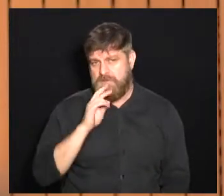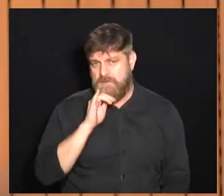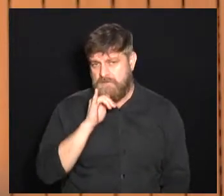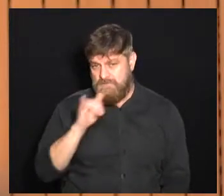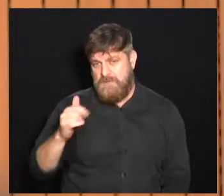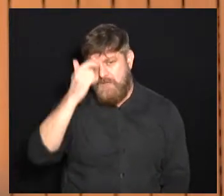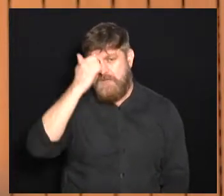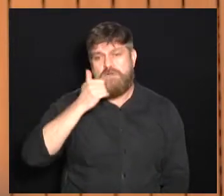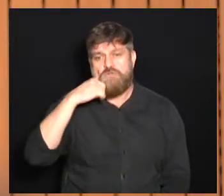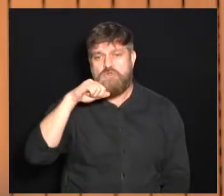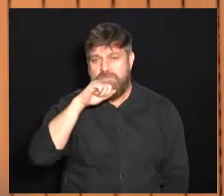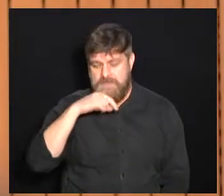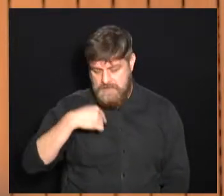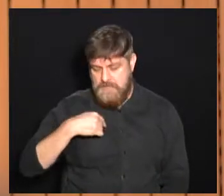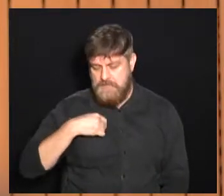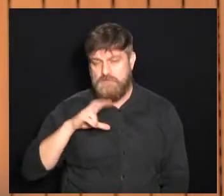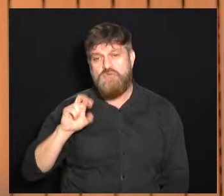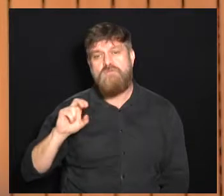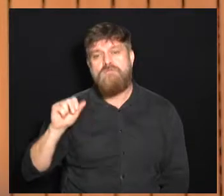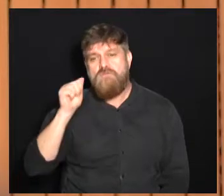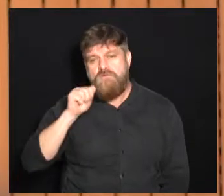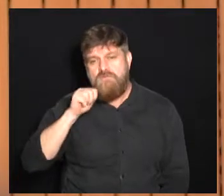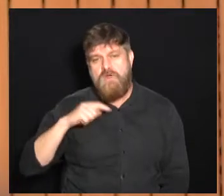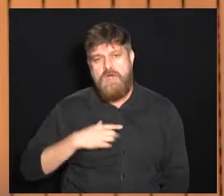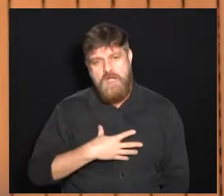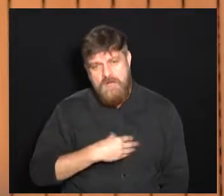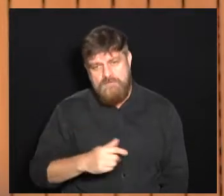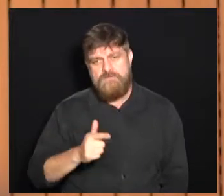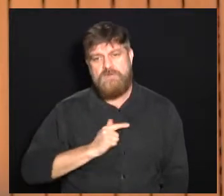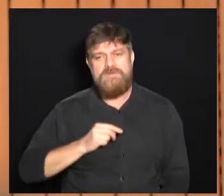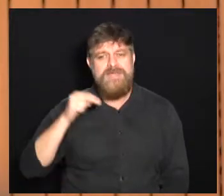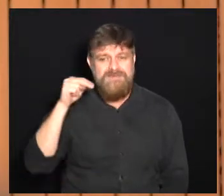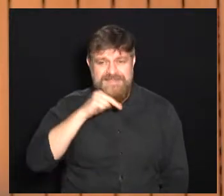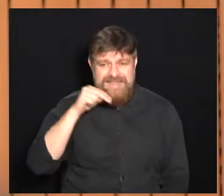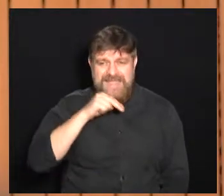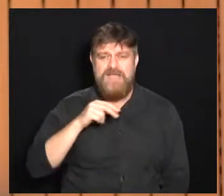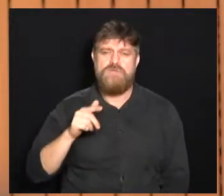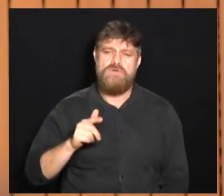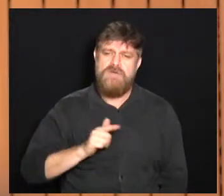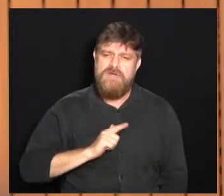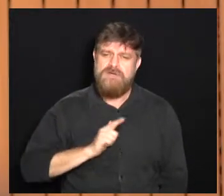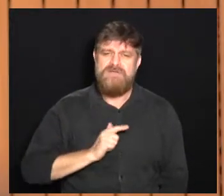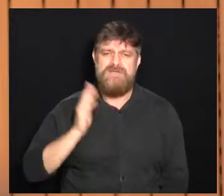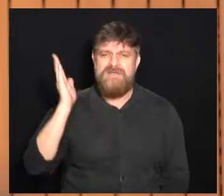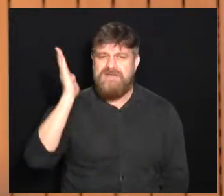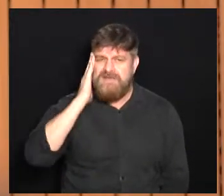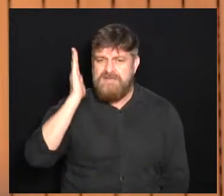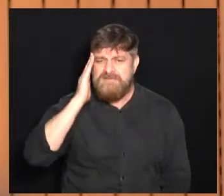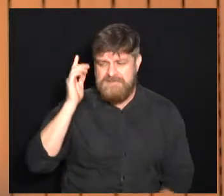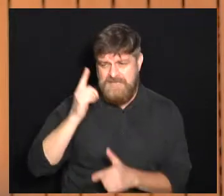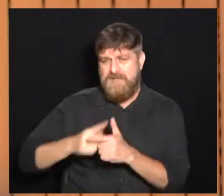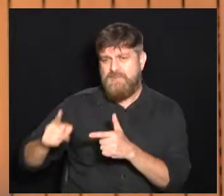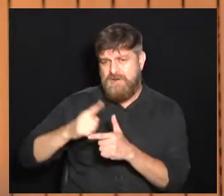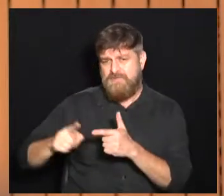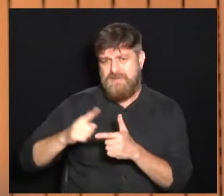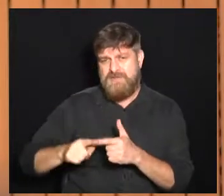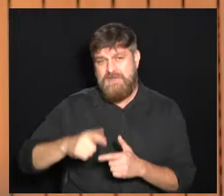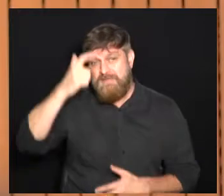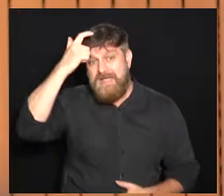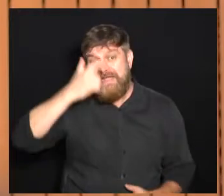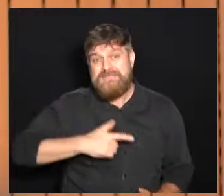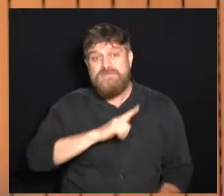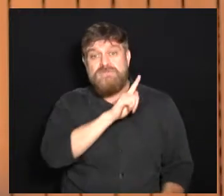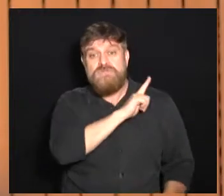sou mãe, sou avó, eu tive filhos, eu tenho netos, e eu sei, sim, do problema, só que, como